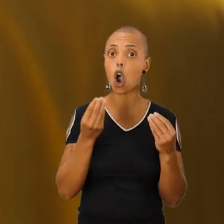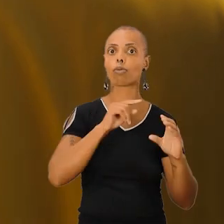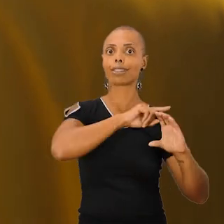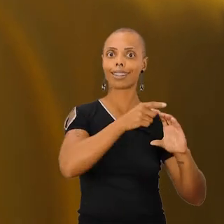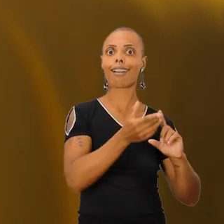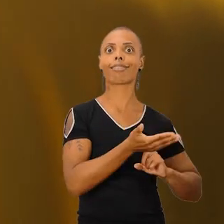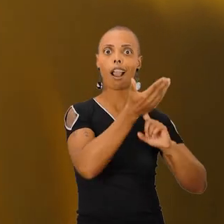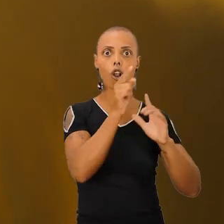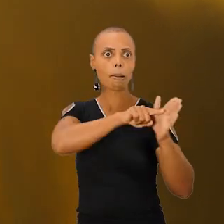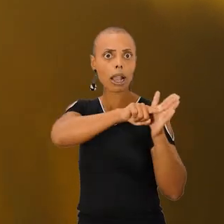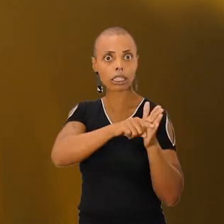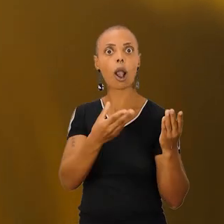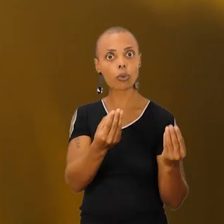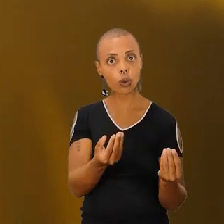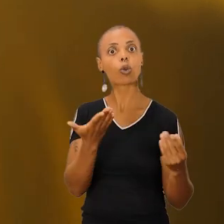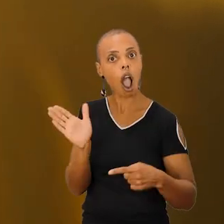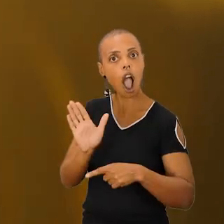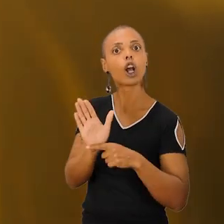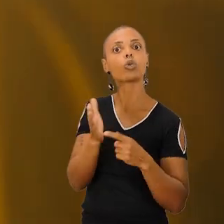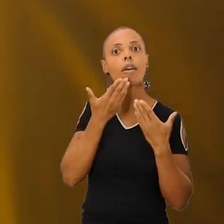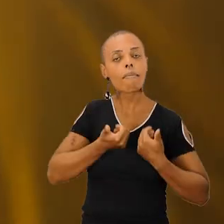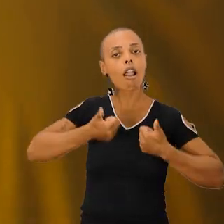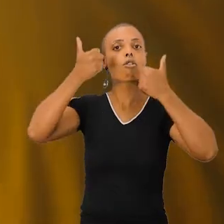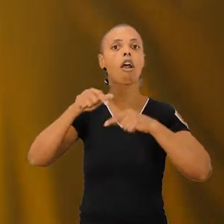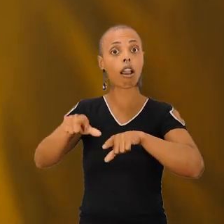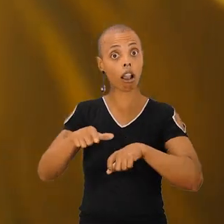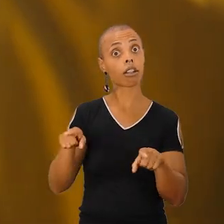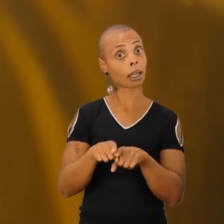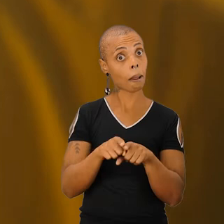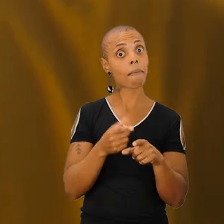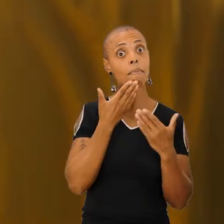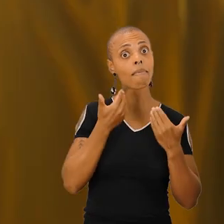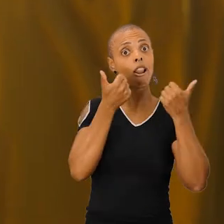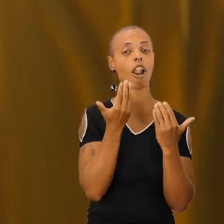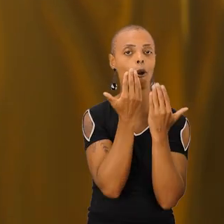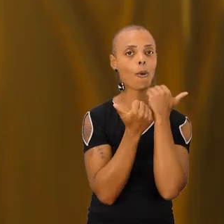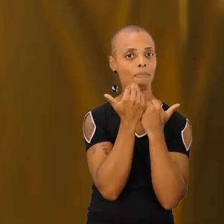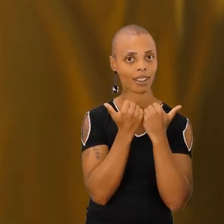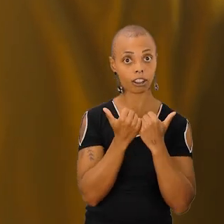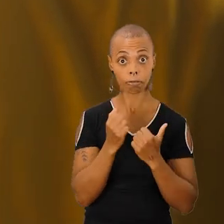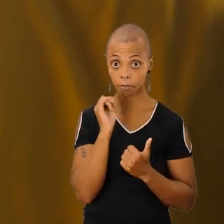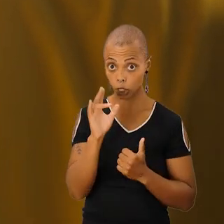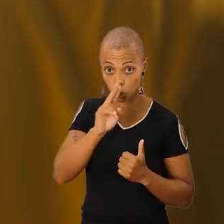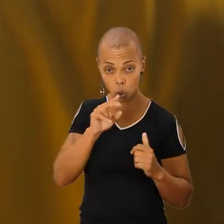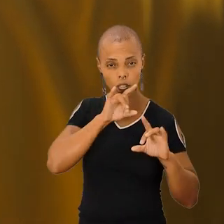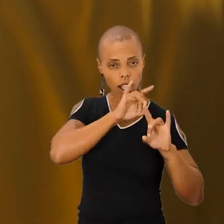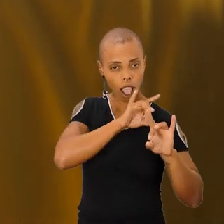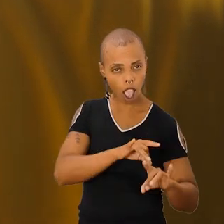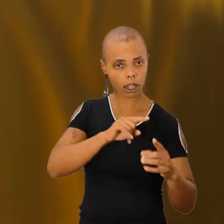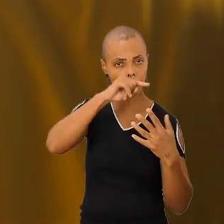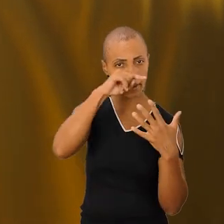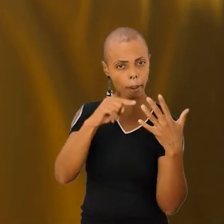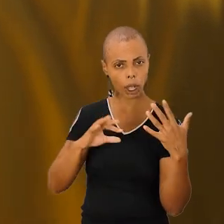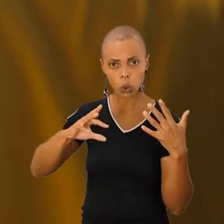tecnologia têm ajudado e muito a melhorar a nossa agricultura e os alimentos. Se vocês aplicarem todas essas técnicas, a lavoura